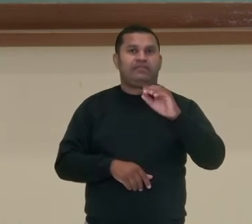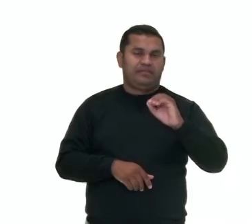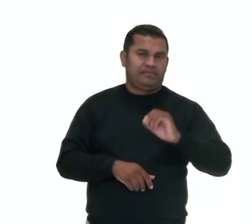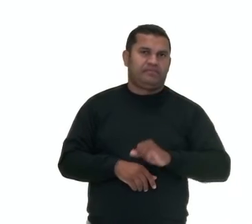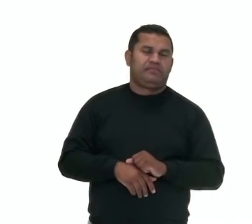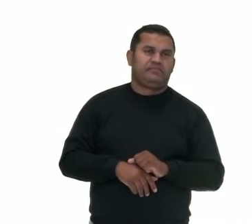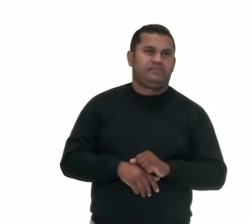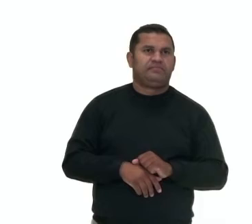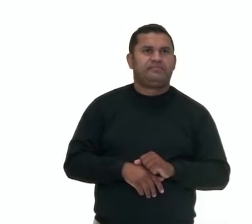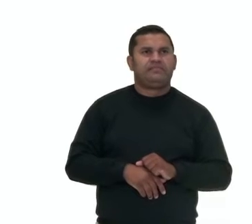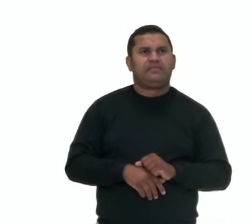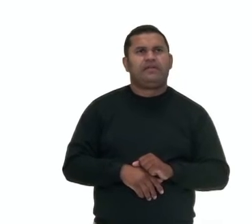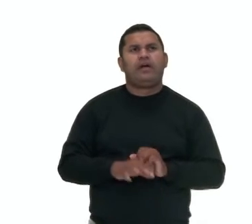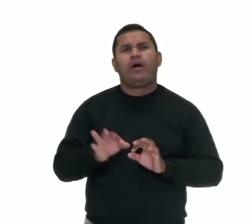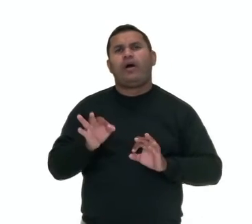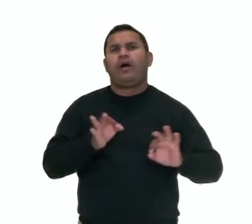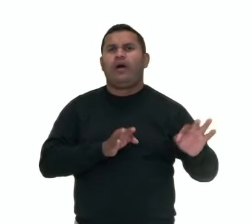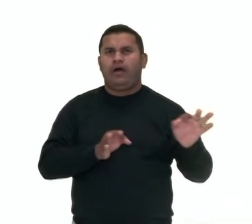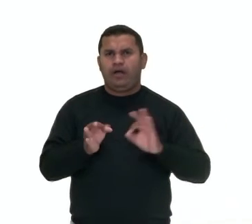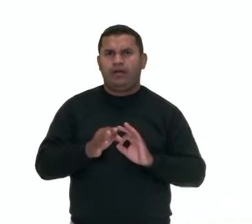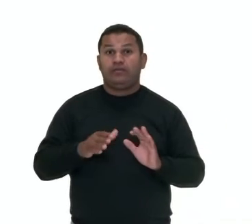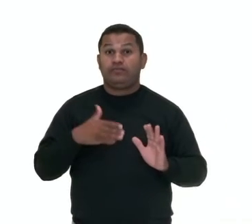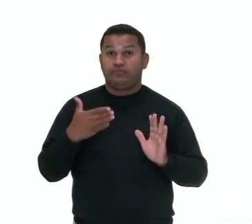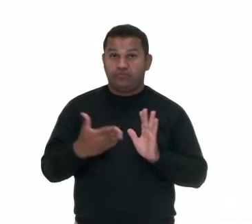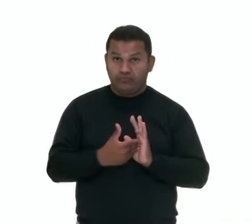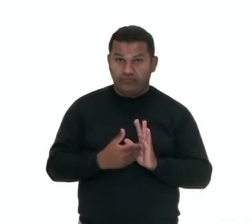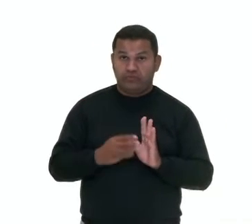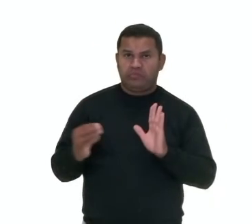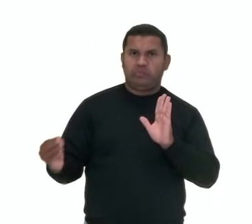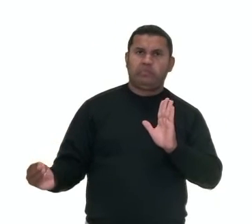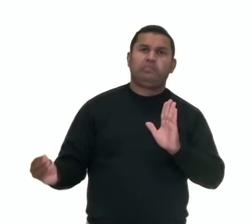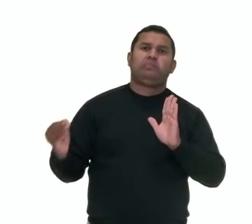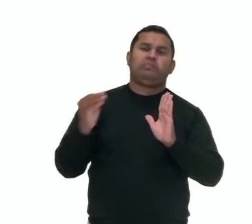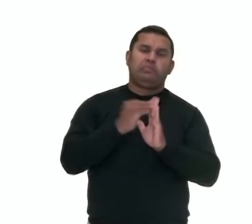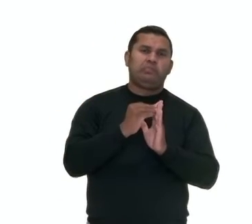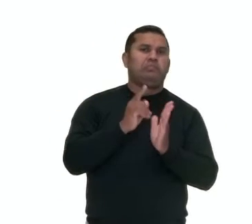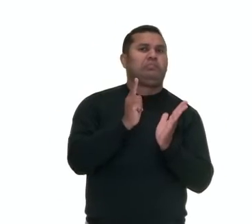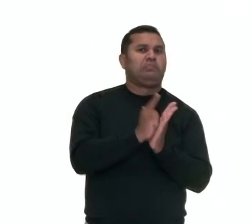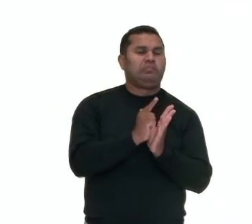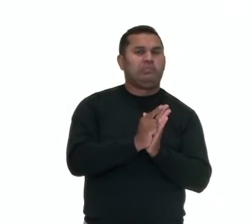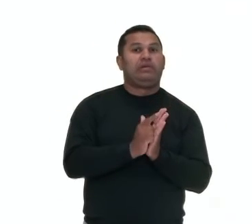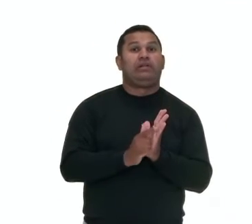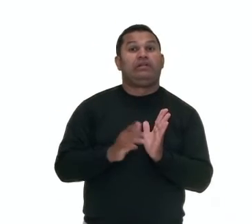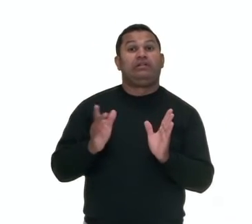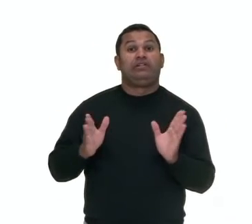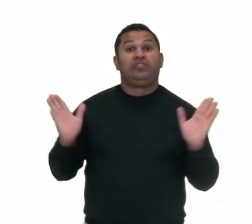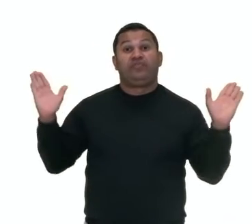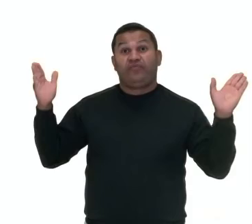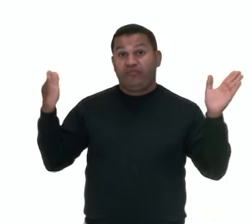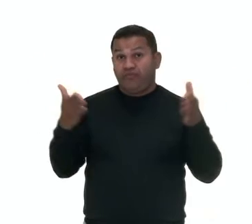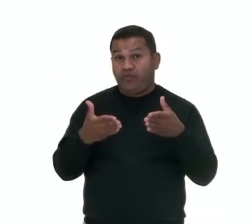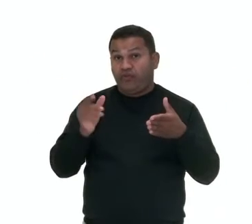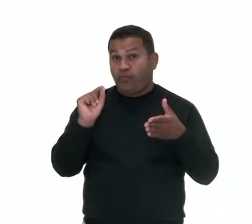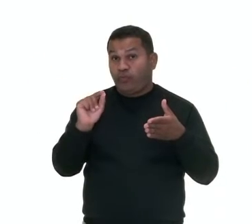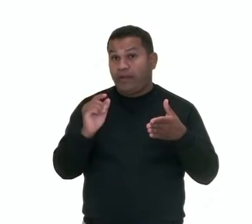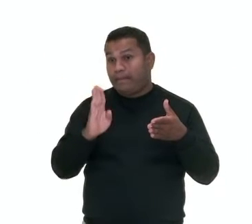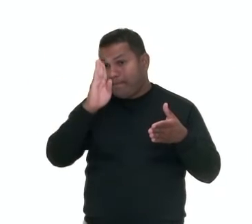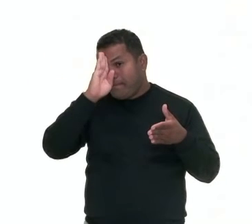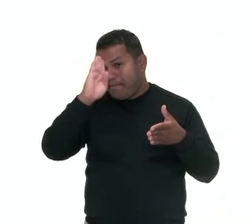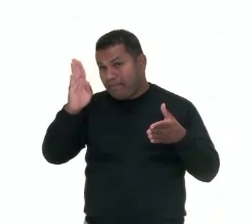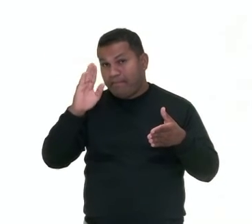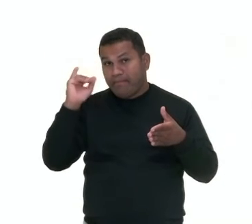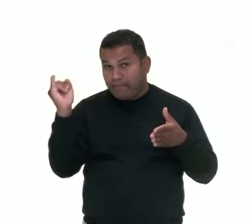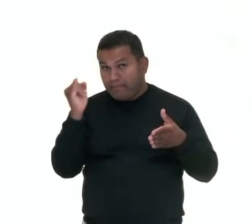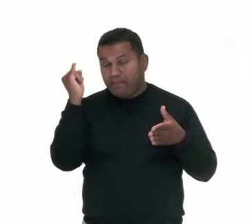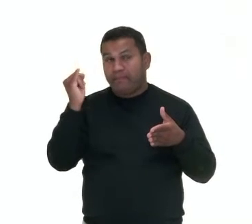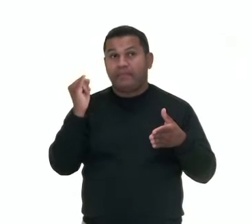Organize, coloque tudo no papel. Defina bem as prioridades. Use a lista a seu favor.